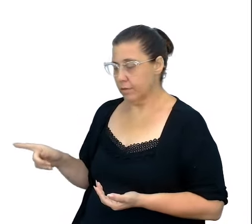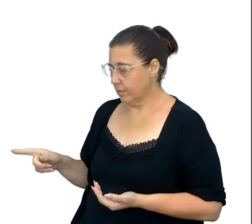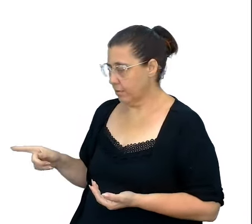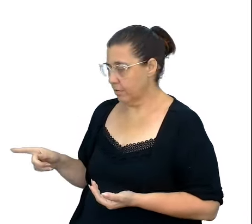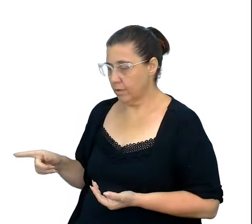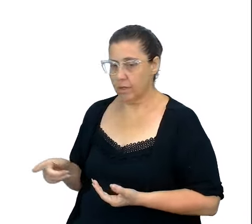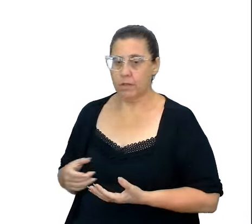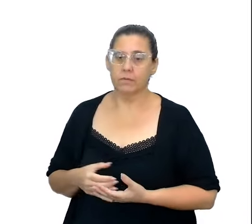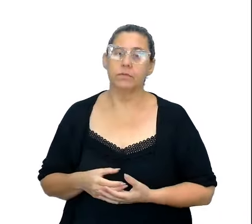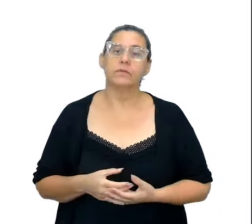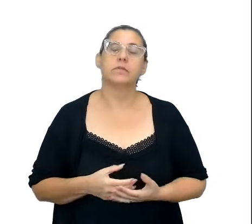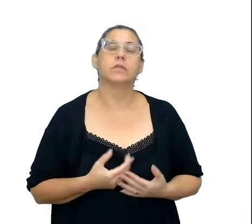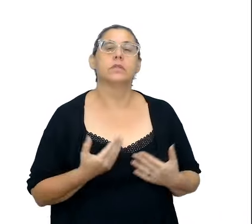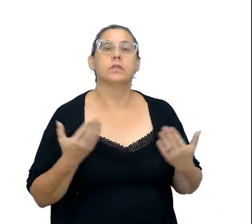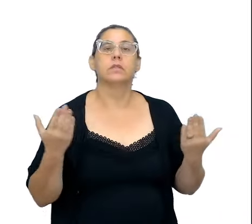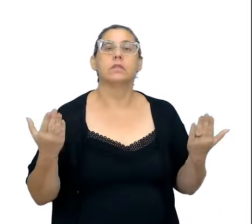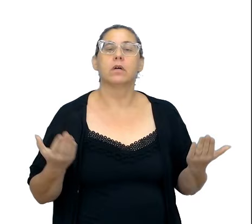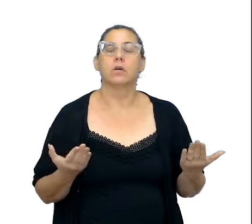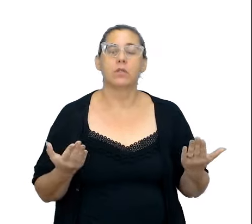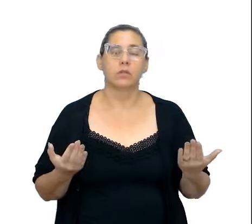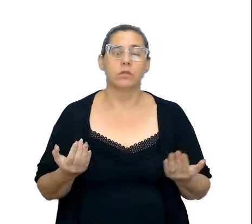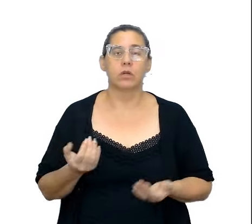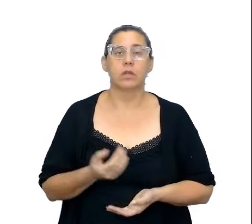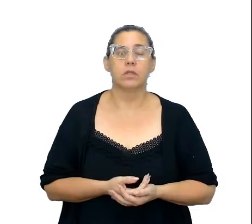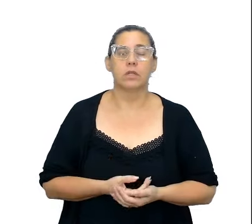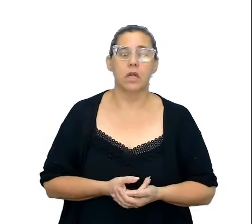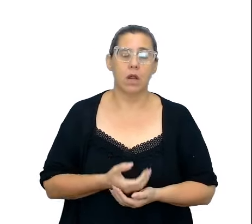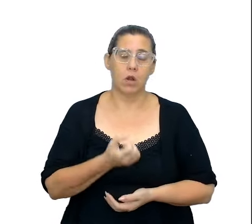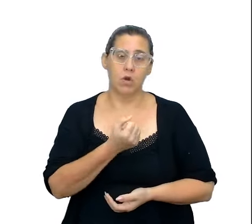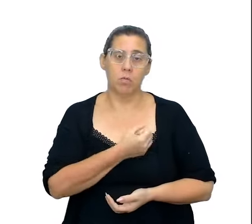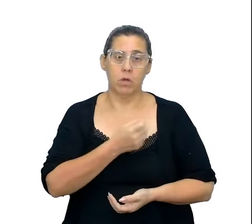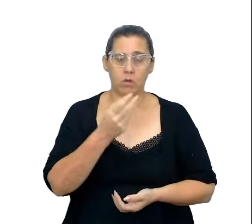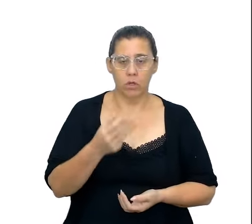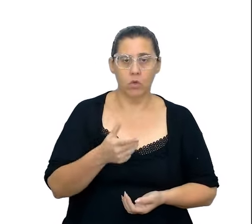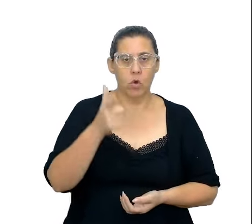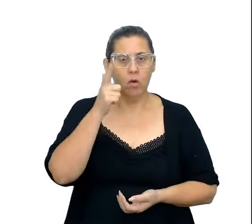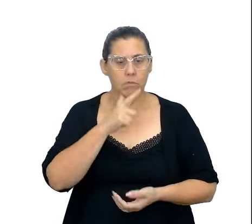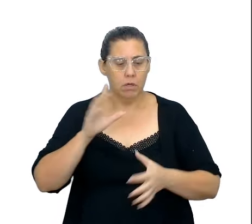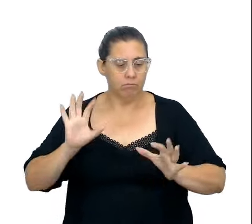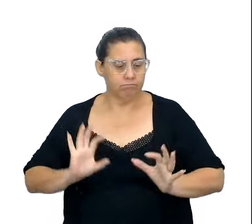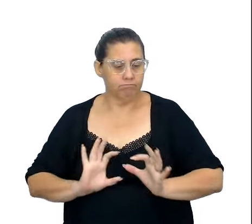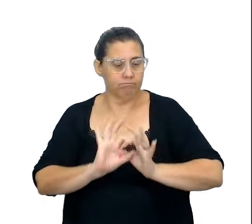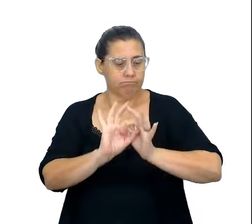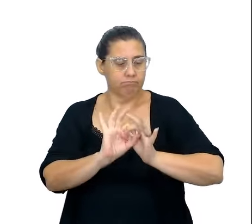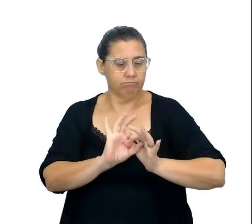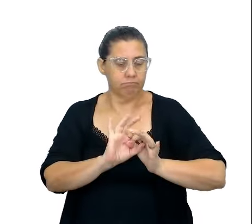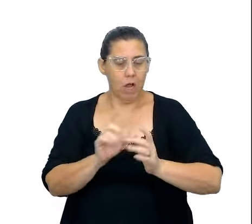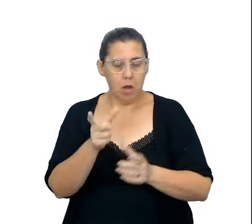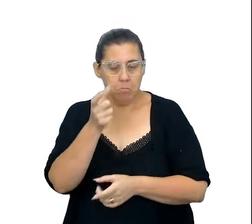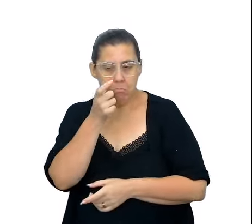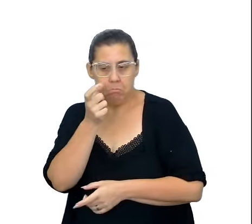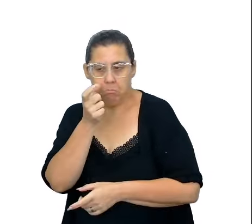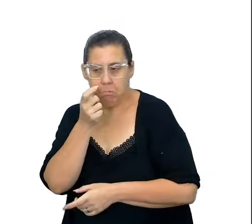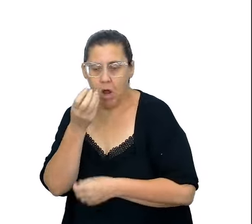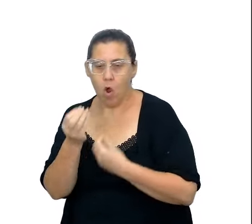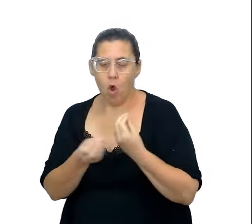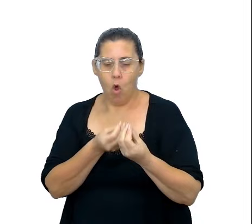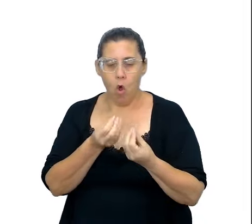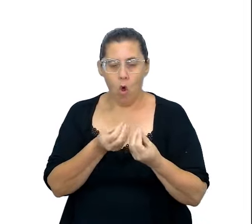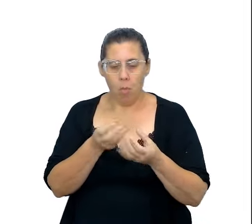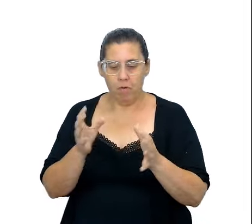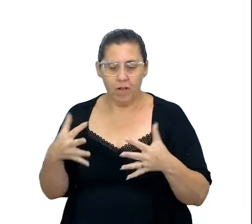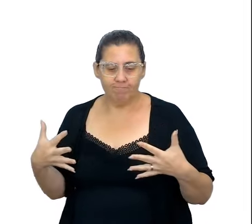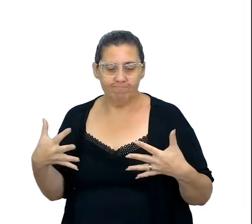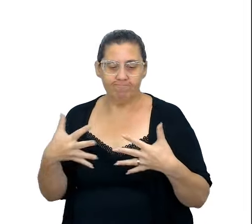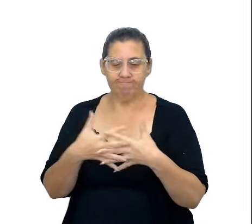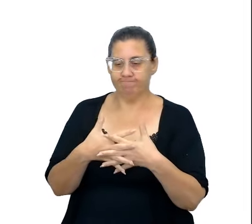que eles estão colocados no texto, para na aula 3 ele poder sistematizar e observar como que isso está ali posturado, como